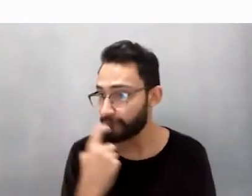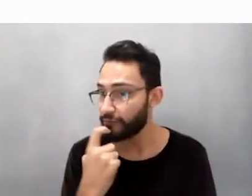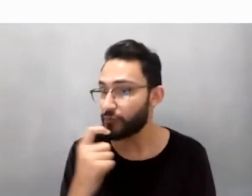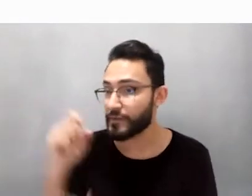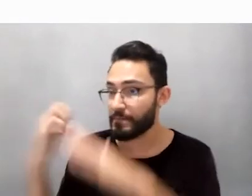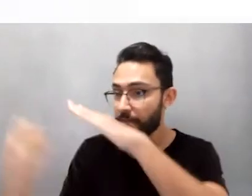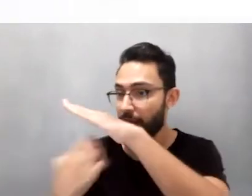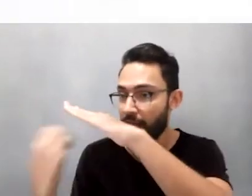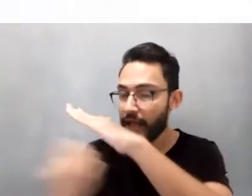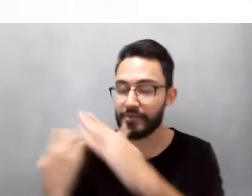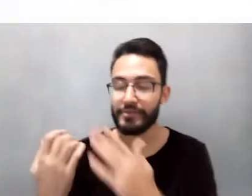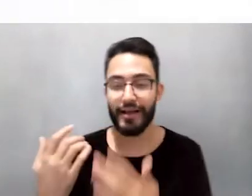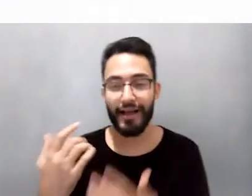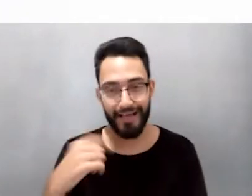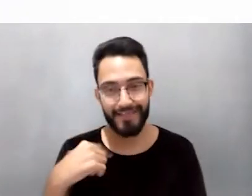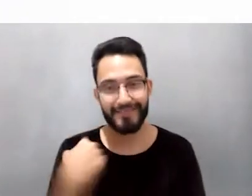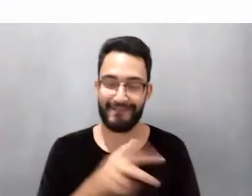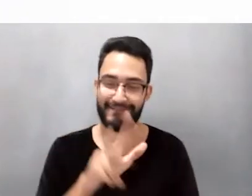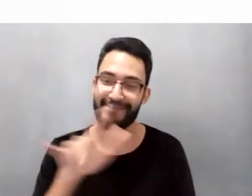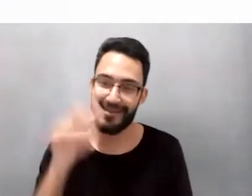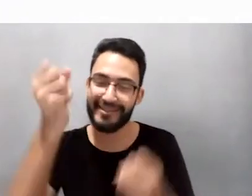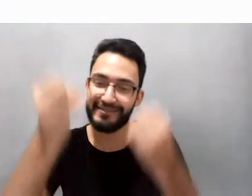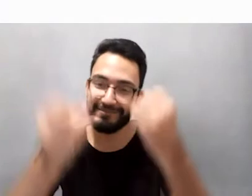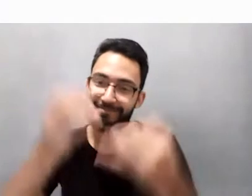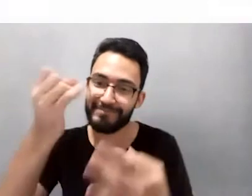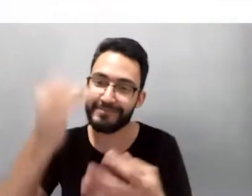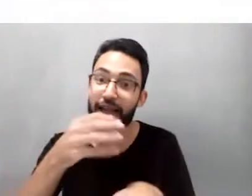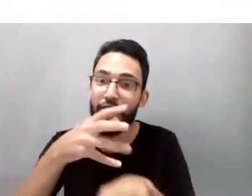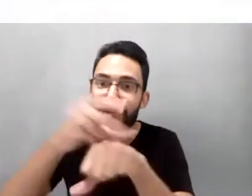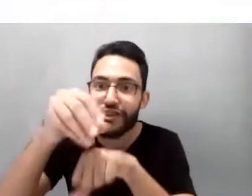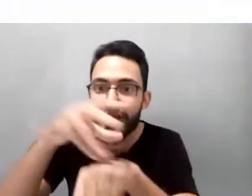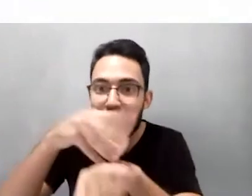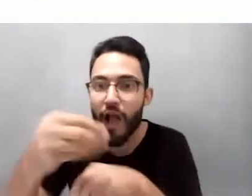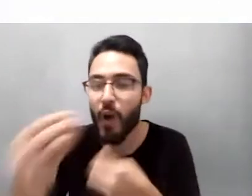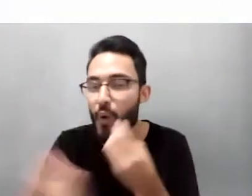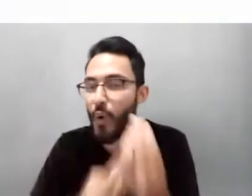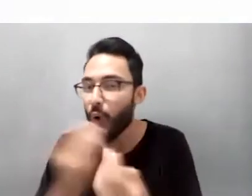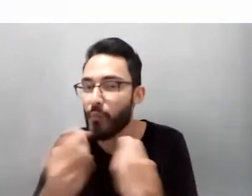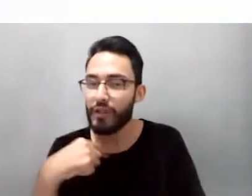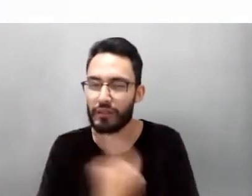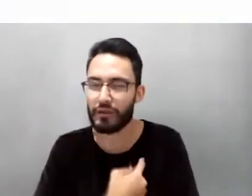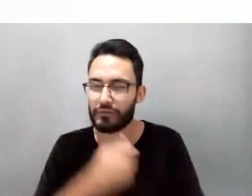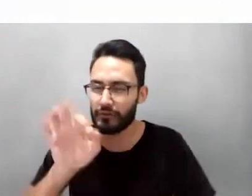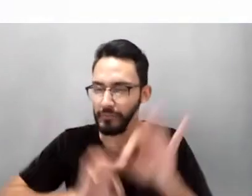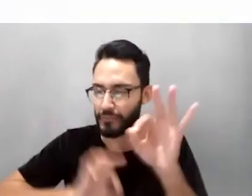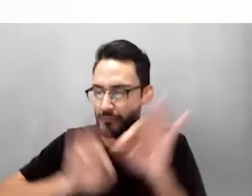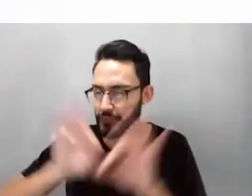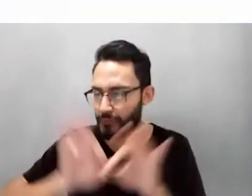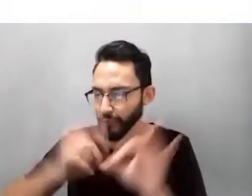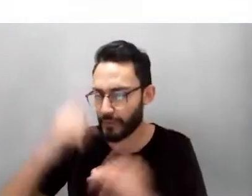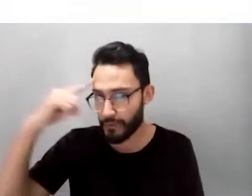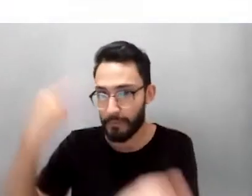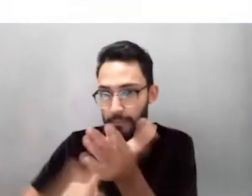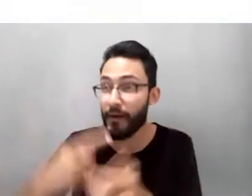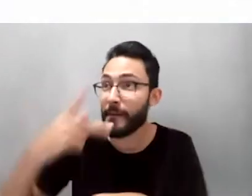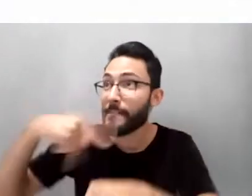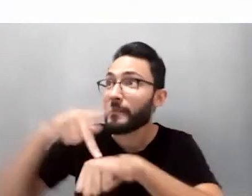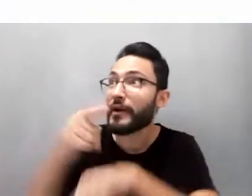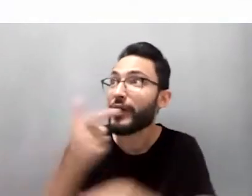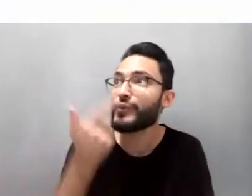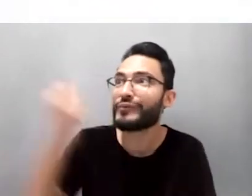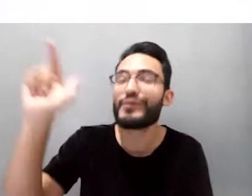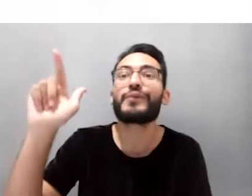pouquinho sobre isso que a gente vai falar também. A gente vai trazer dicas de como a gente pode se preparar para buscar essa carreira lá fora,